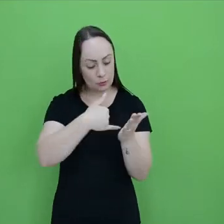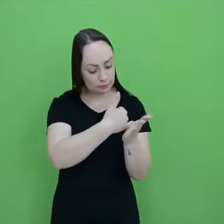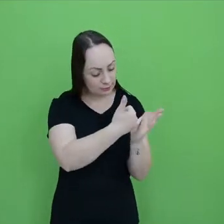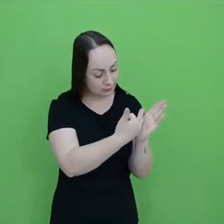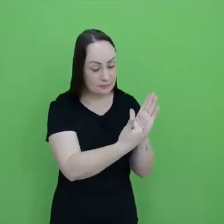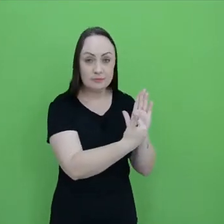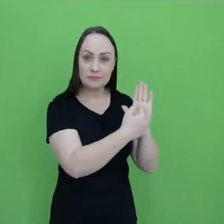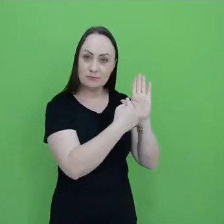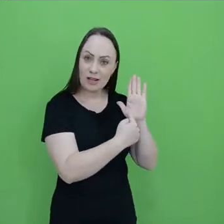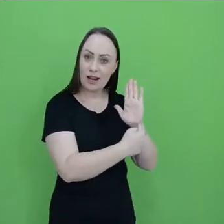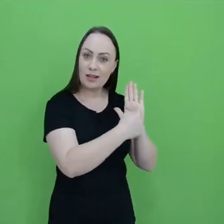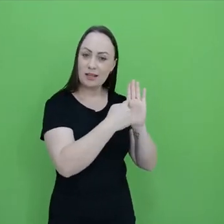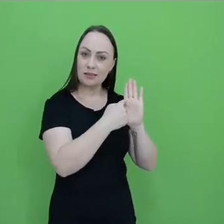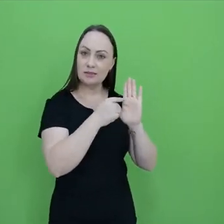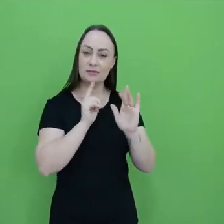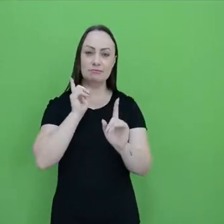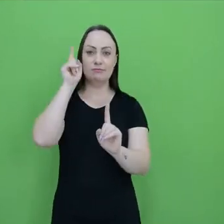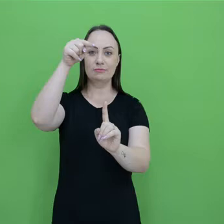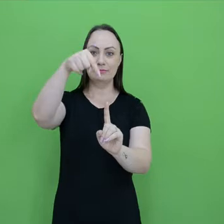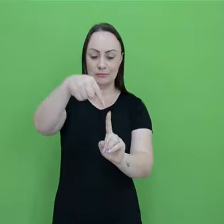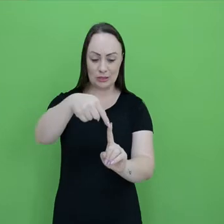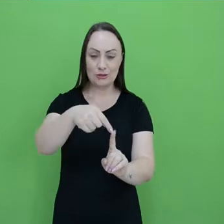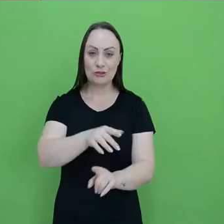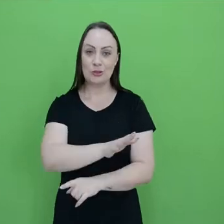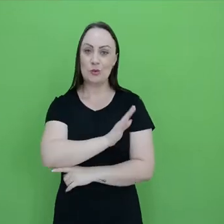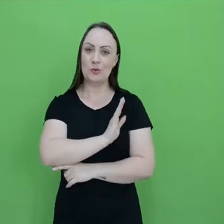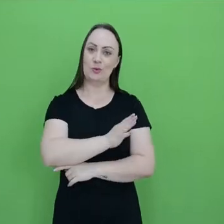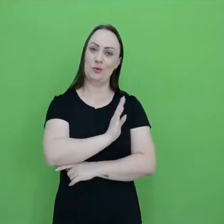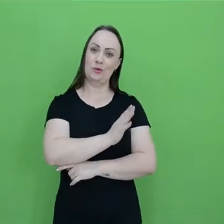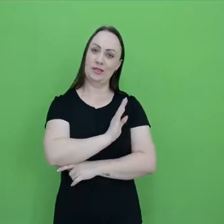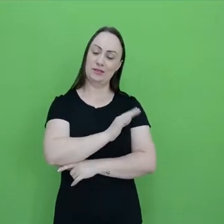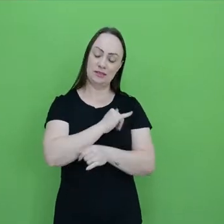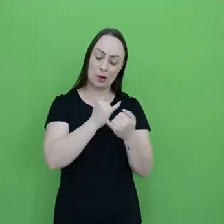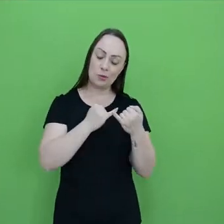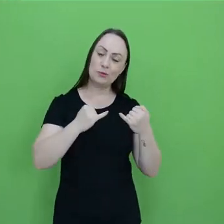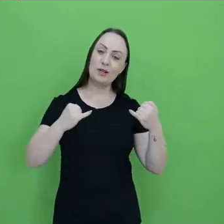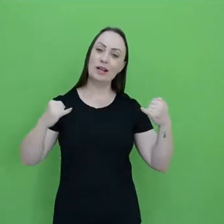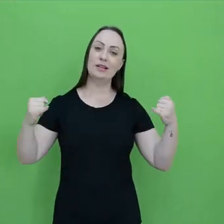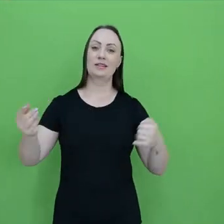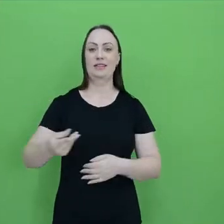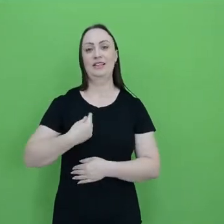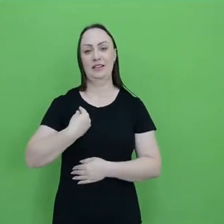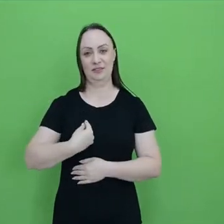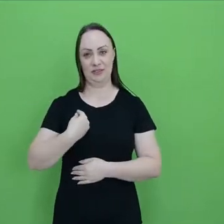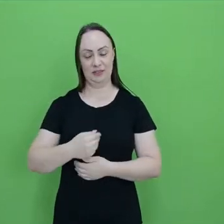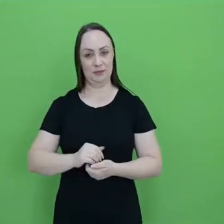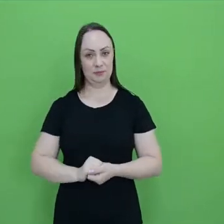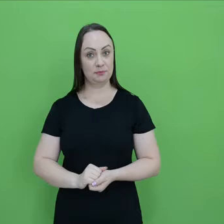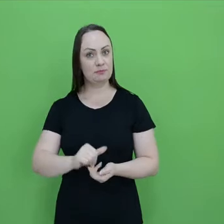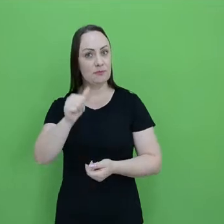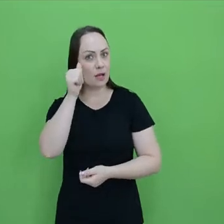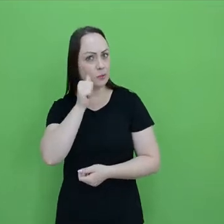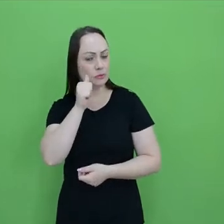mão. Destino, coração, linha da vida. A